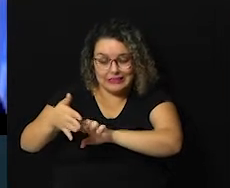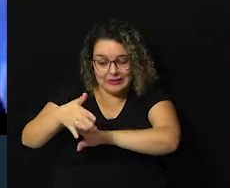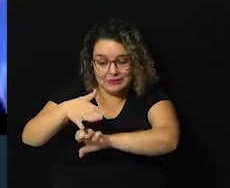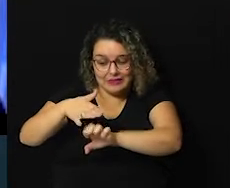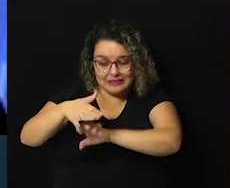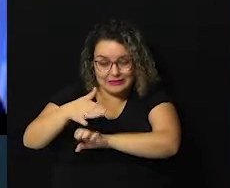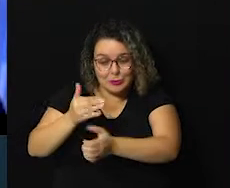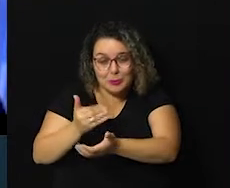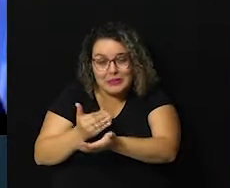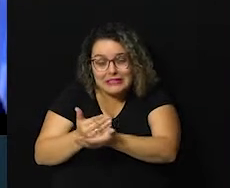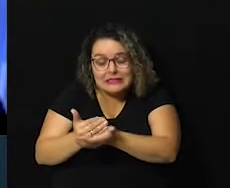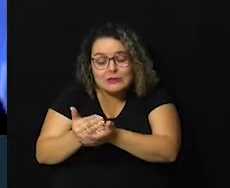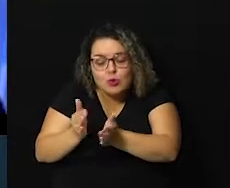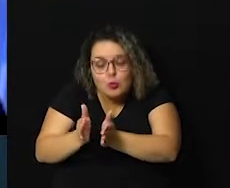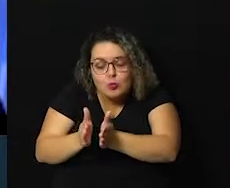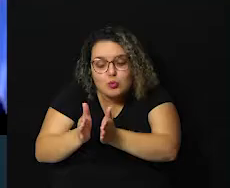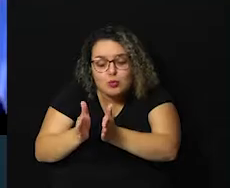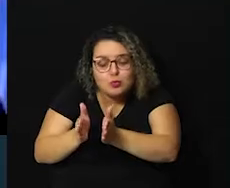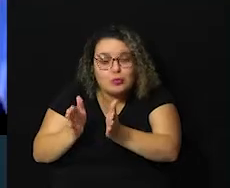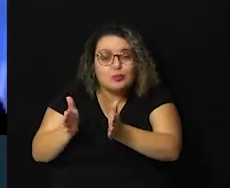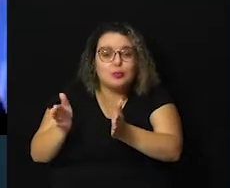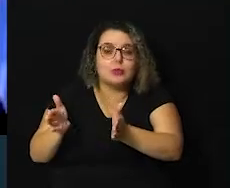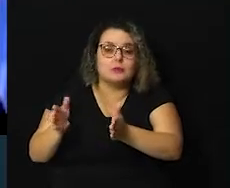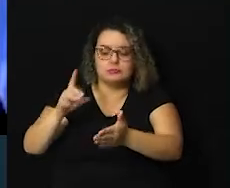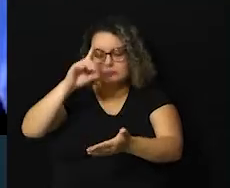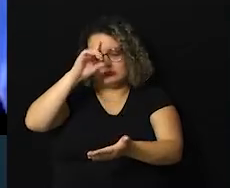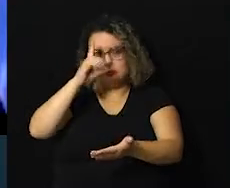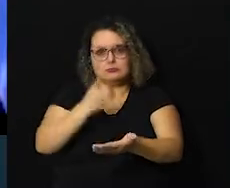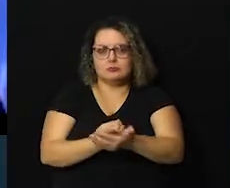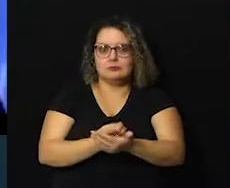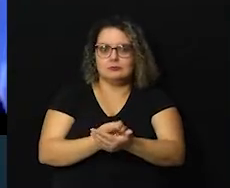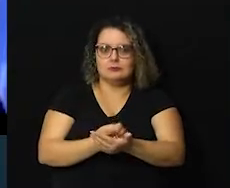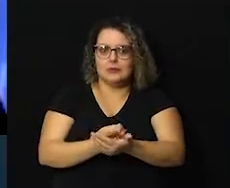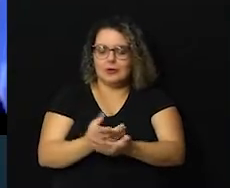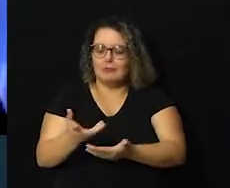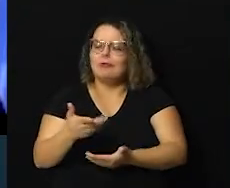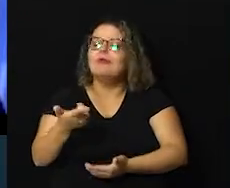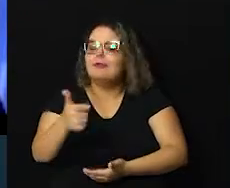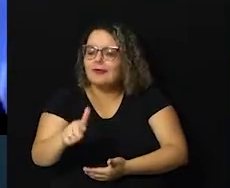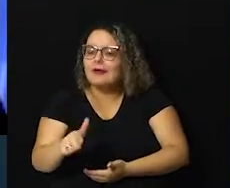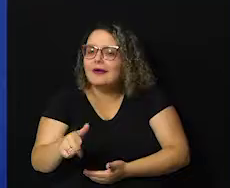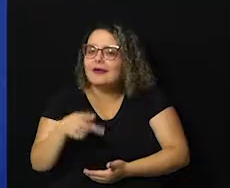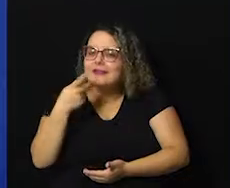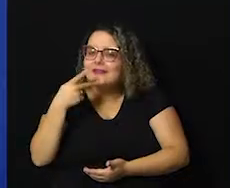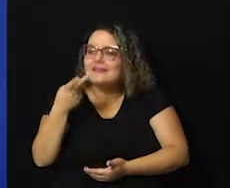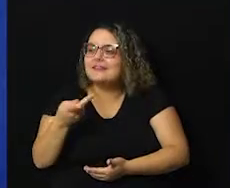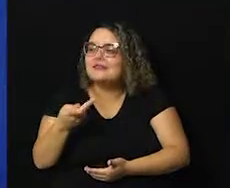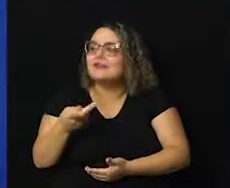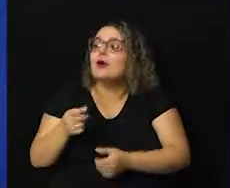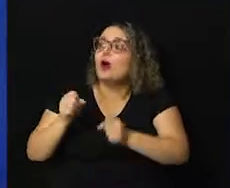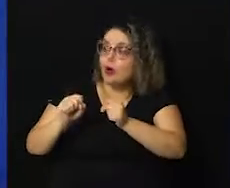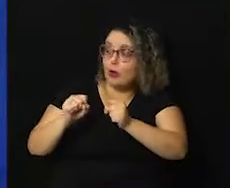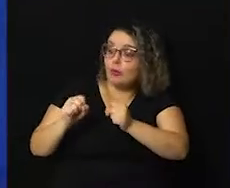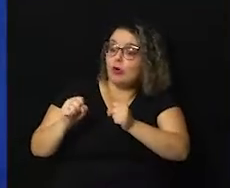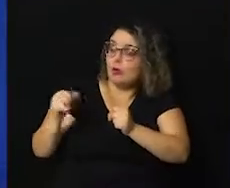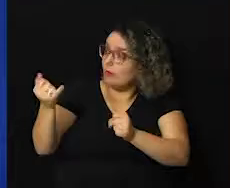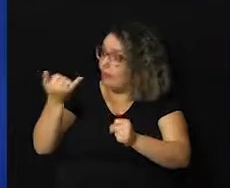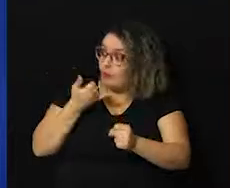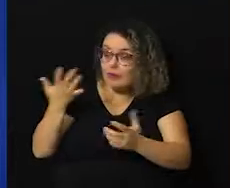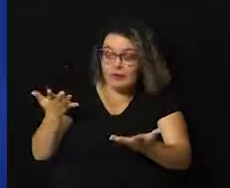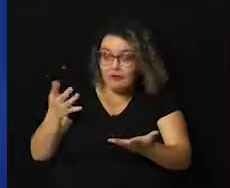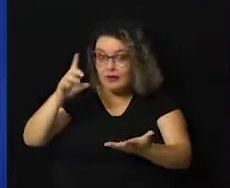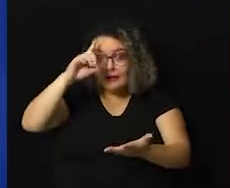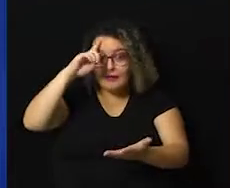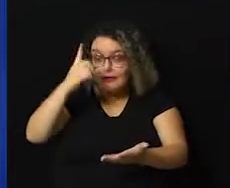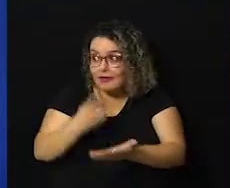e e-mail uma pandemia e a gente vamos que tomaram uma decisão mas eu não vou me adiantar aqui vou continuar não pode adiantar me